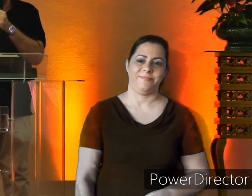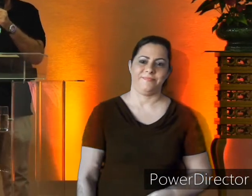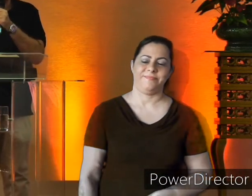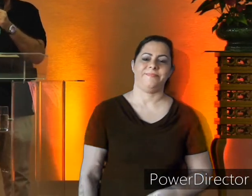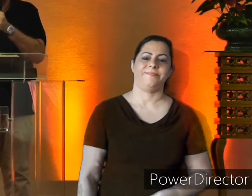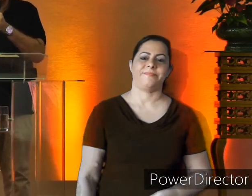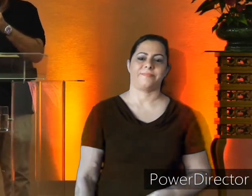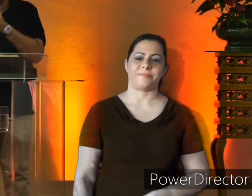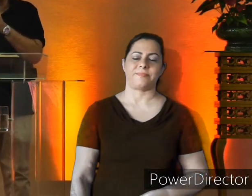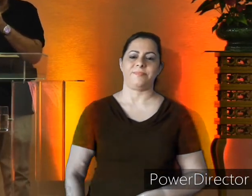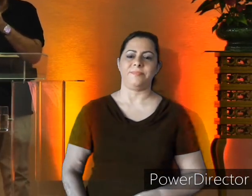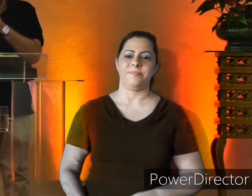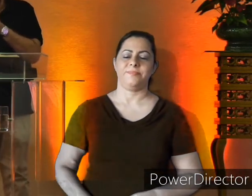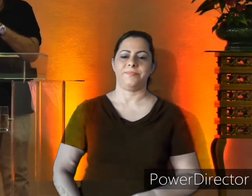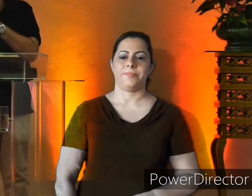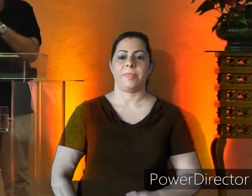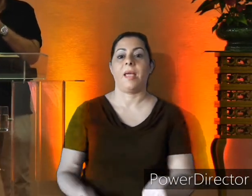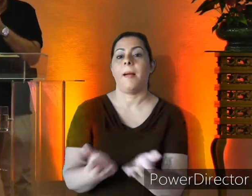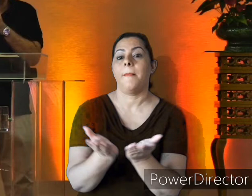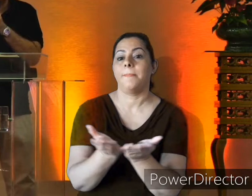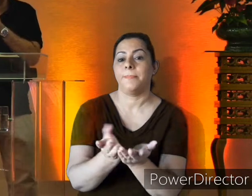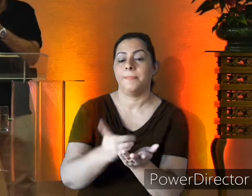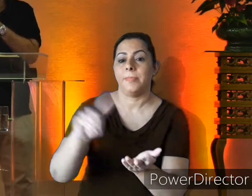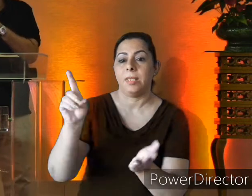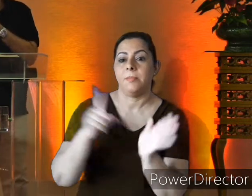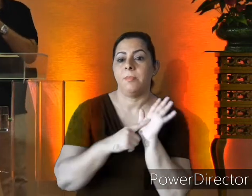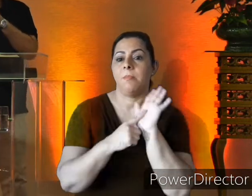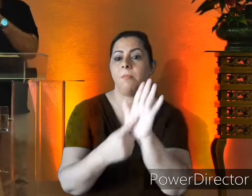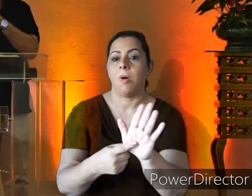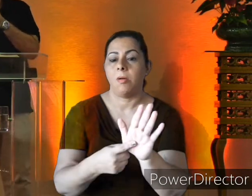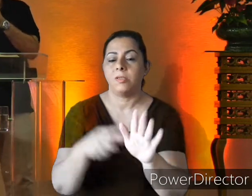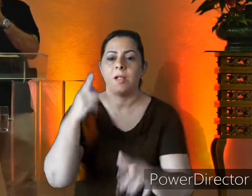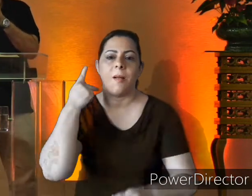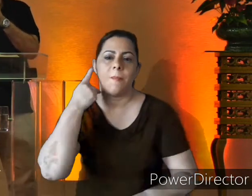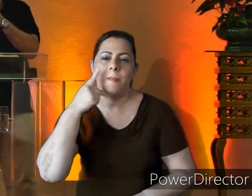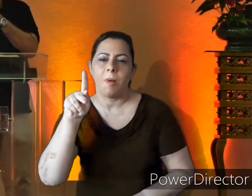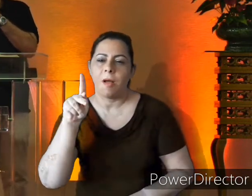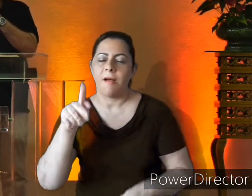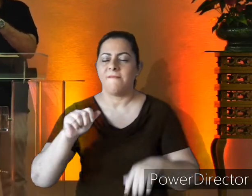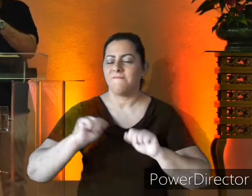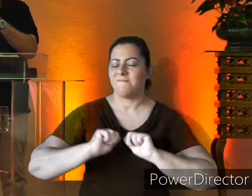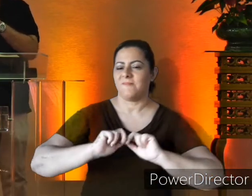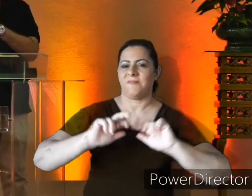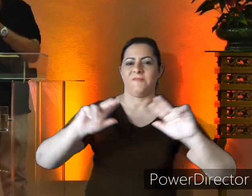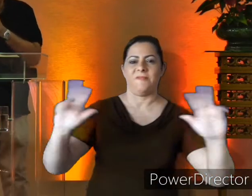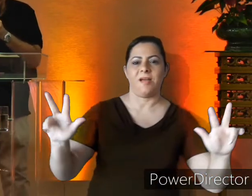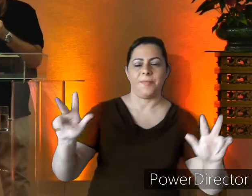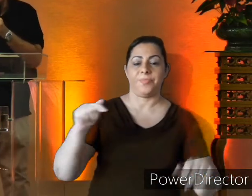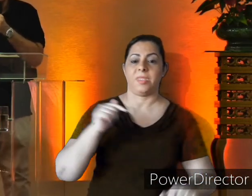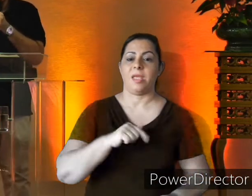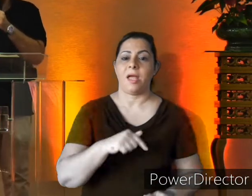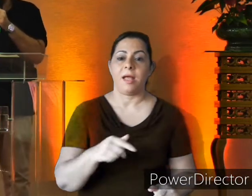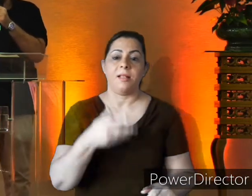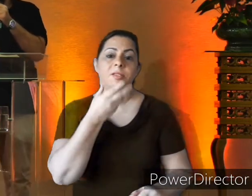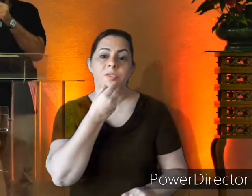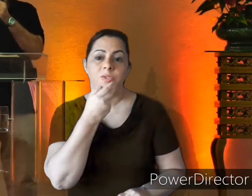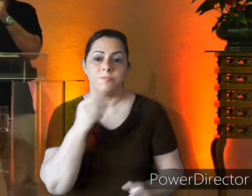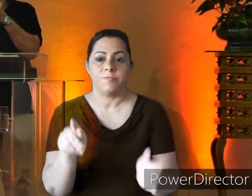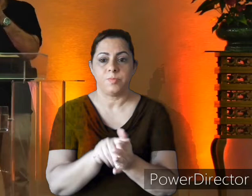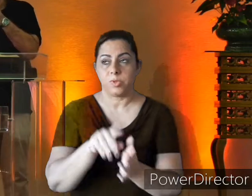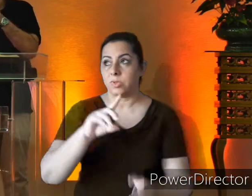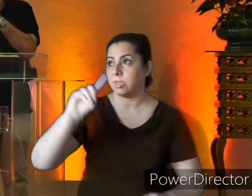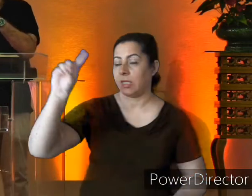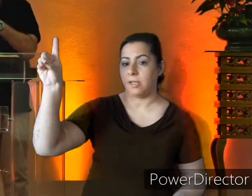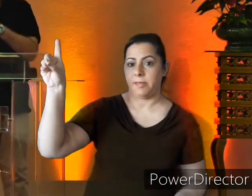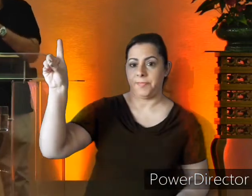nós encontramos esse profeta sendo chamado na Bíblia de o homem de Deus. Um homem cheio do